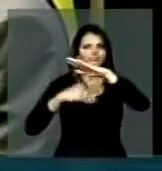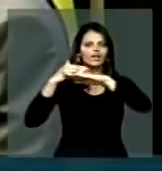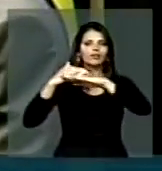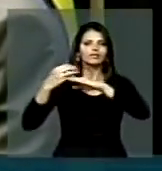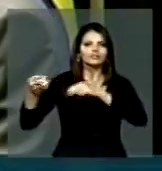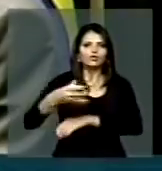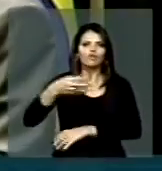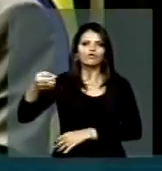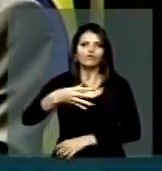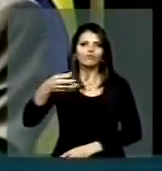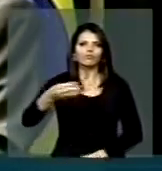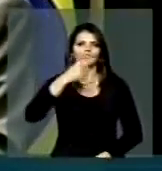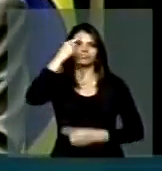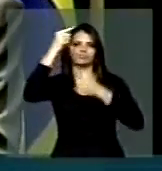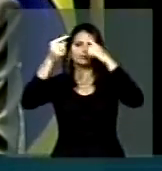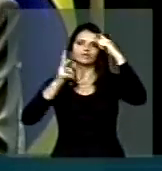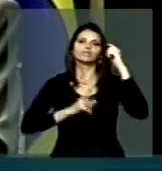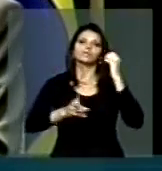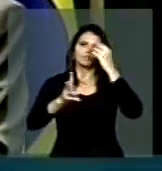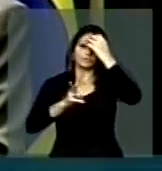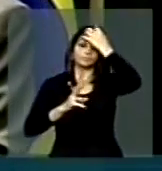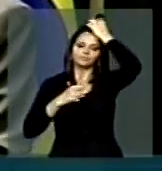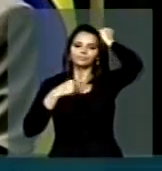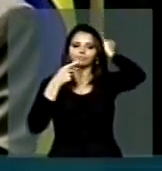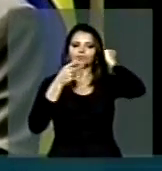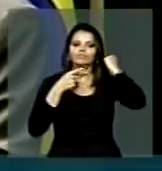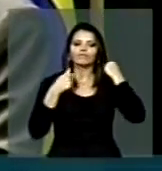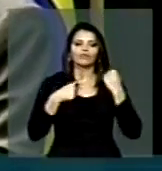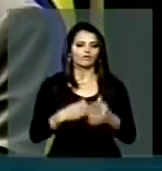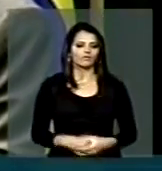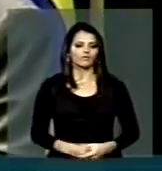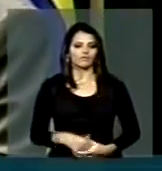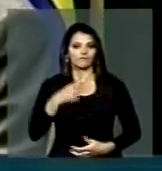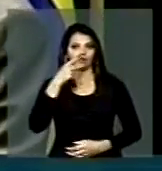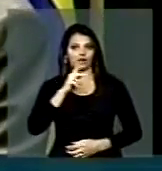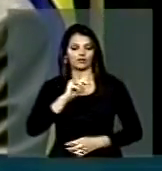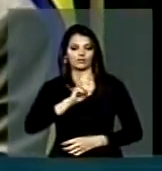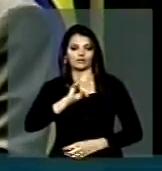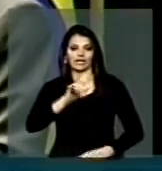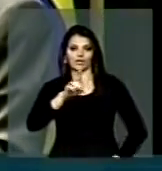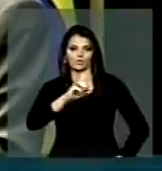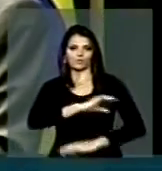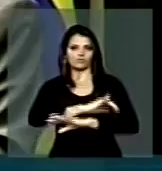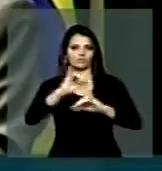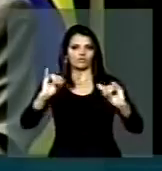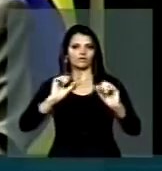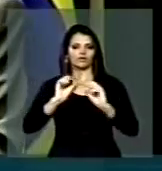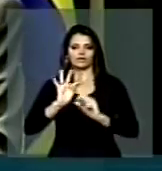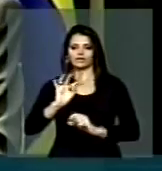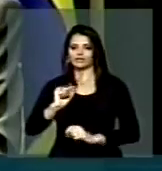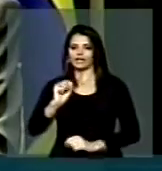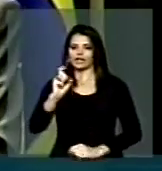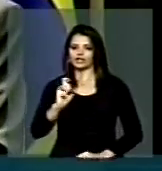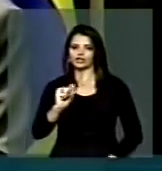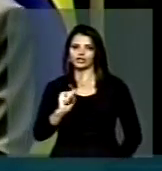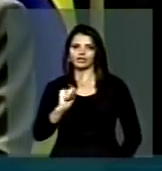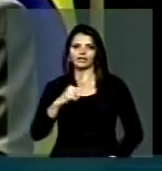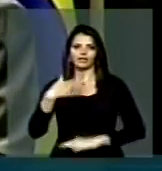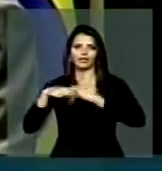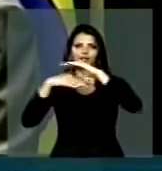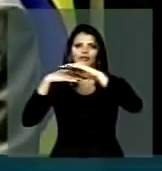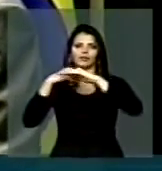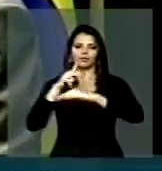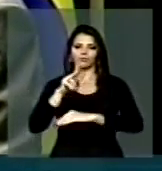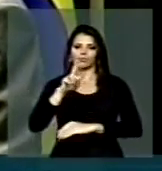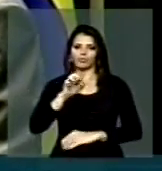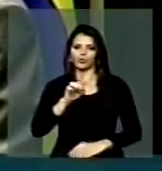foi dito, e é verdade, que a taxa, eu creio que foi o senador Aécio que mencionou o dado, a taxa de crescimento da produtividade é